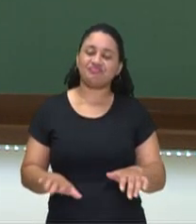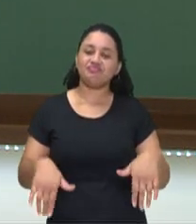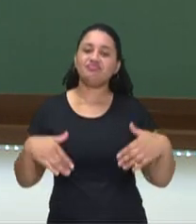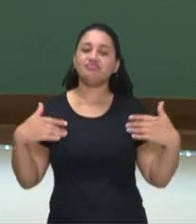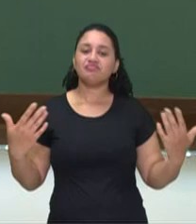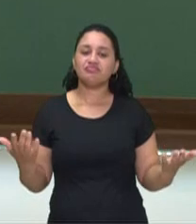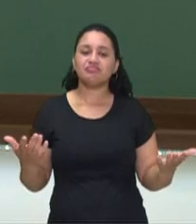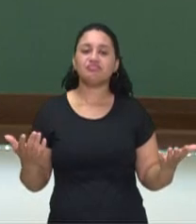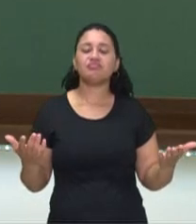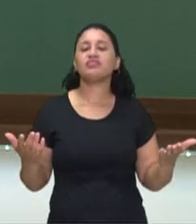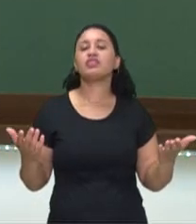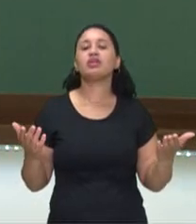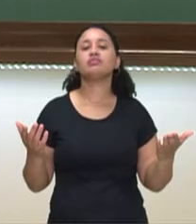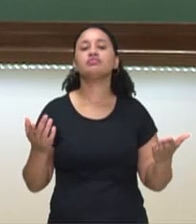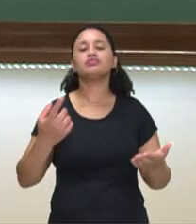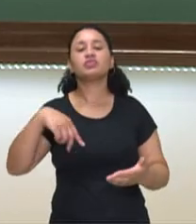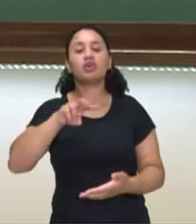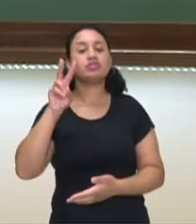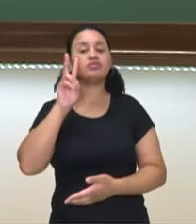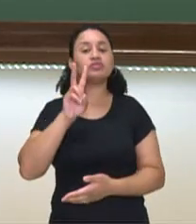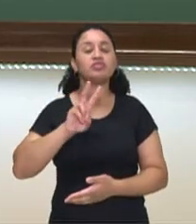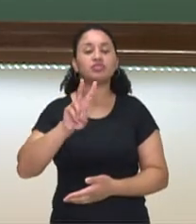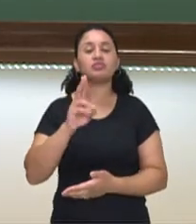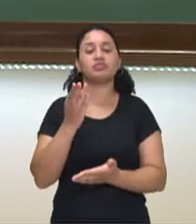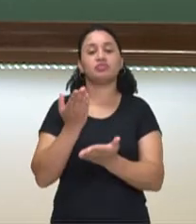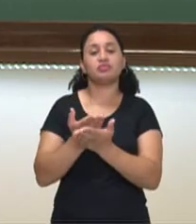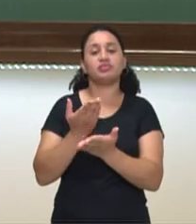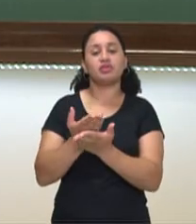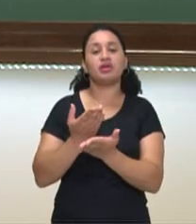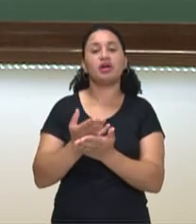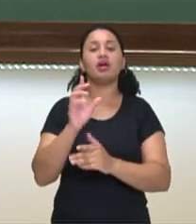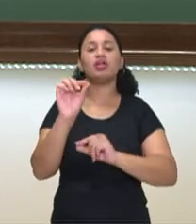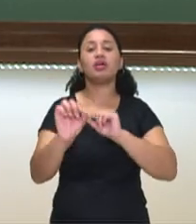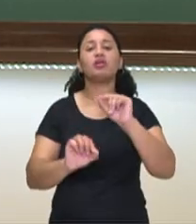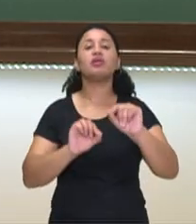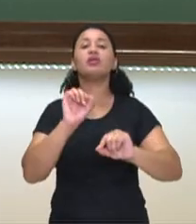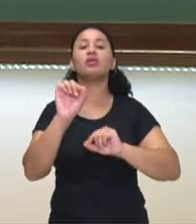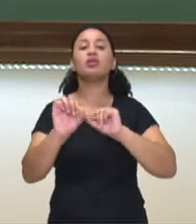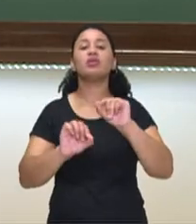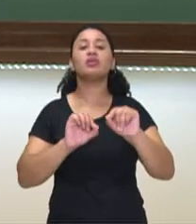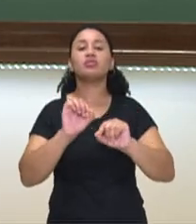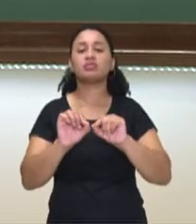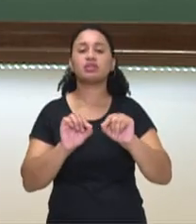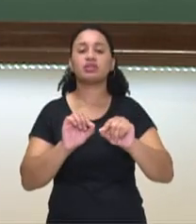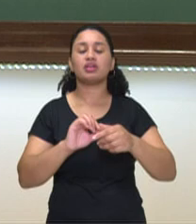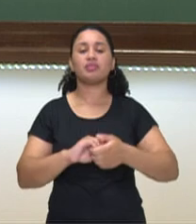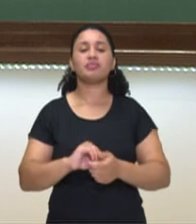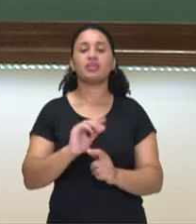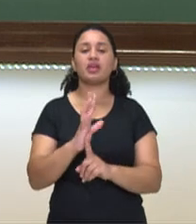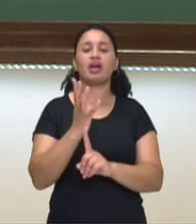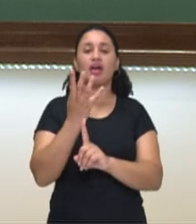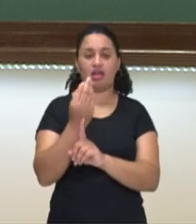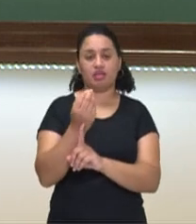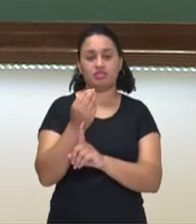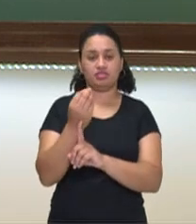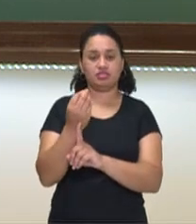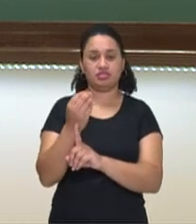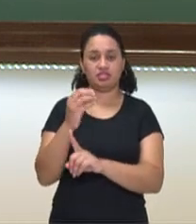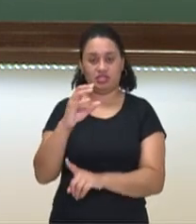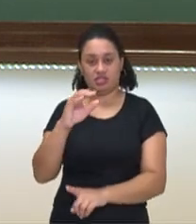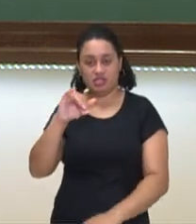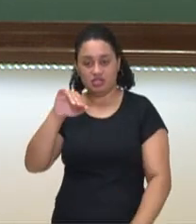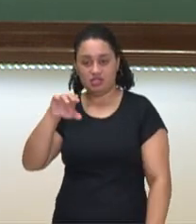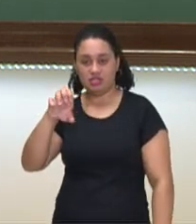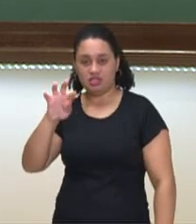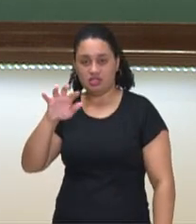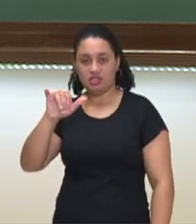Então, nós vimos, né, nessa aula, que a arte cinética,